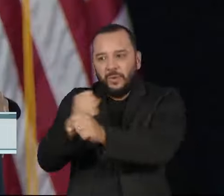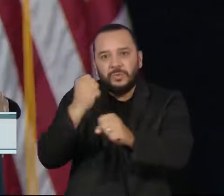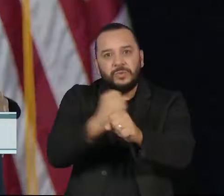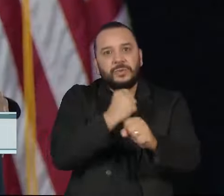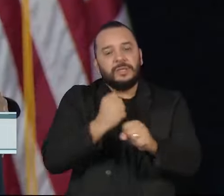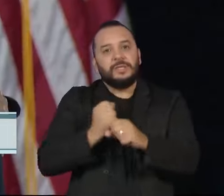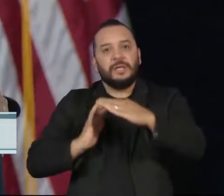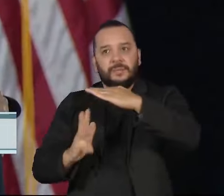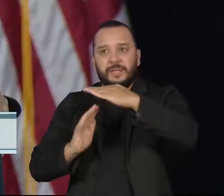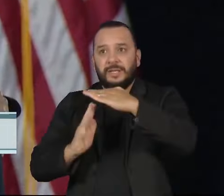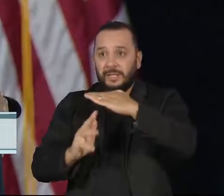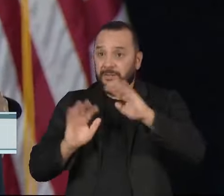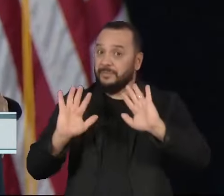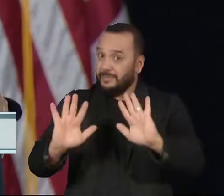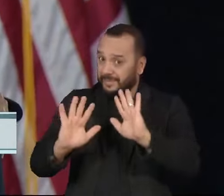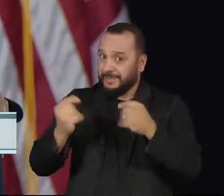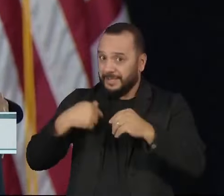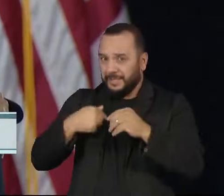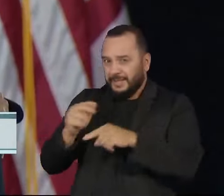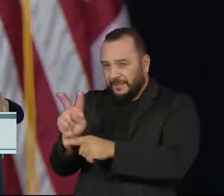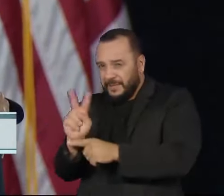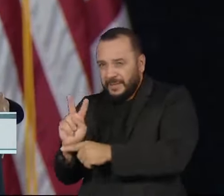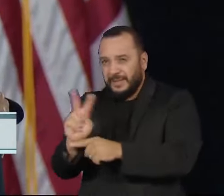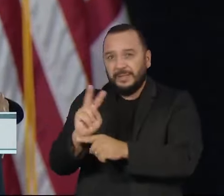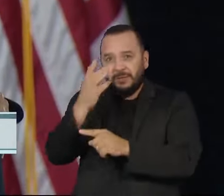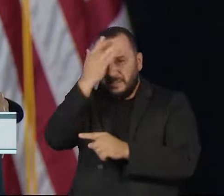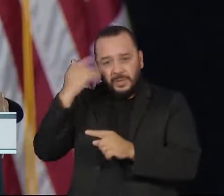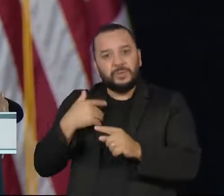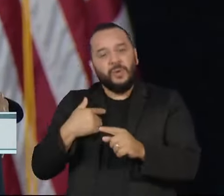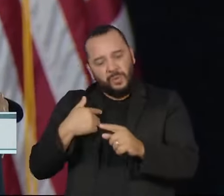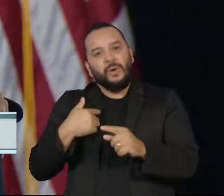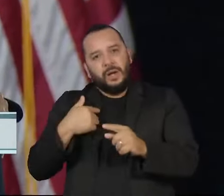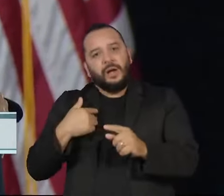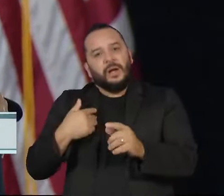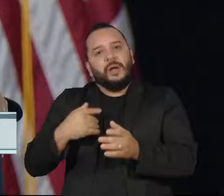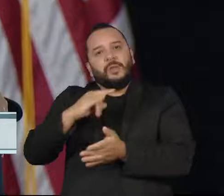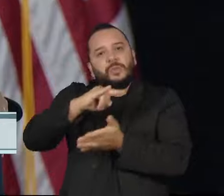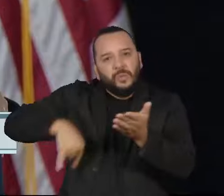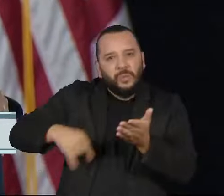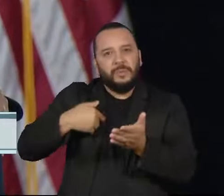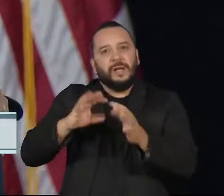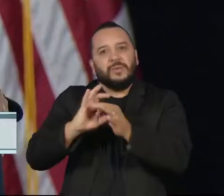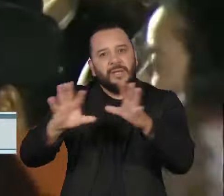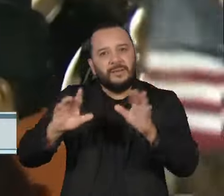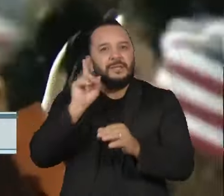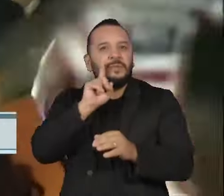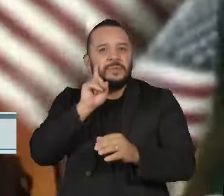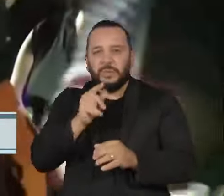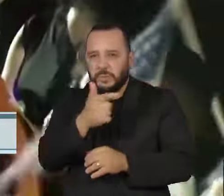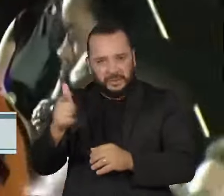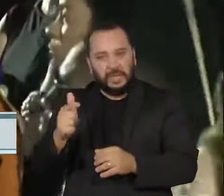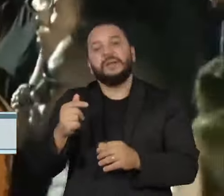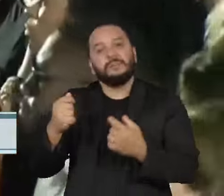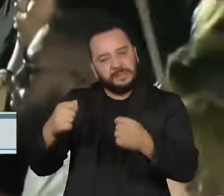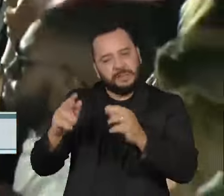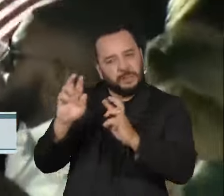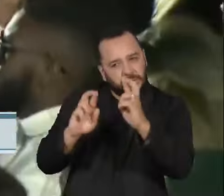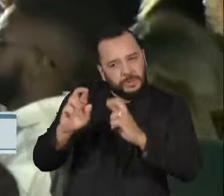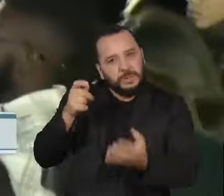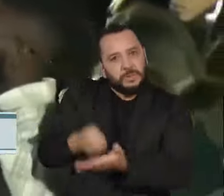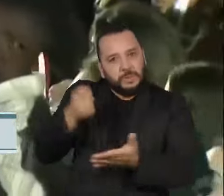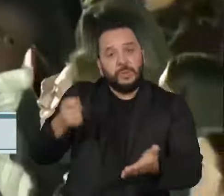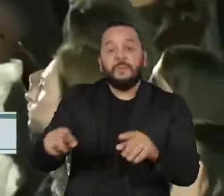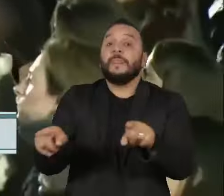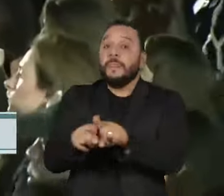defendeu Rigor na fiscalização dos não documentados ao pedir os votos dos mais jovens camala haris ignorou a